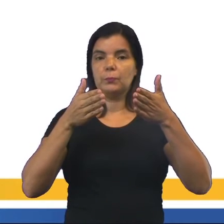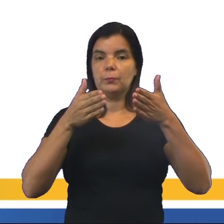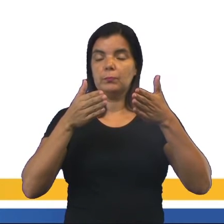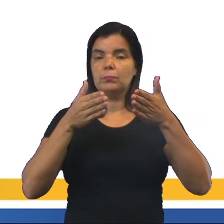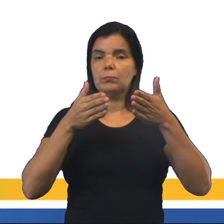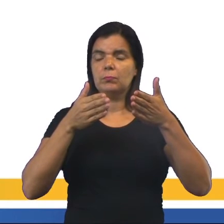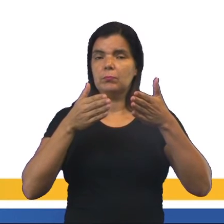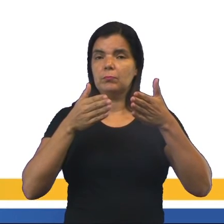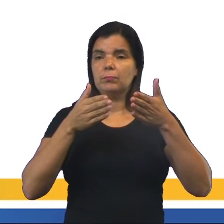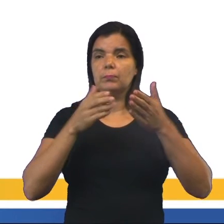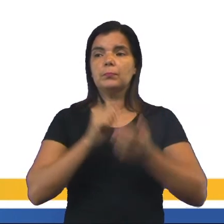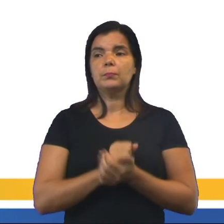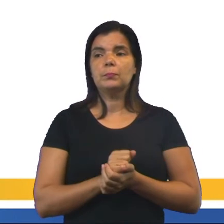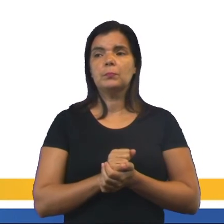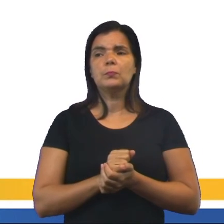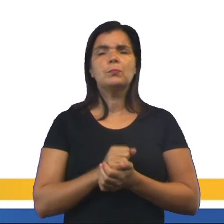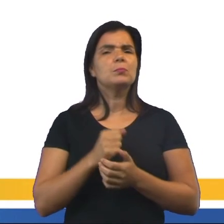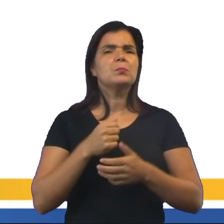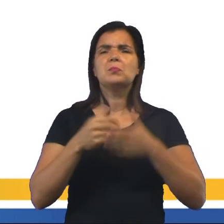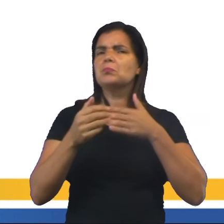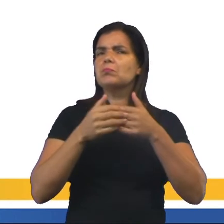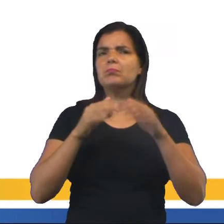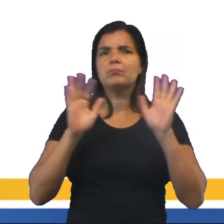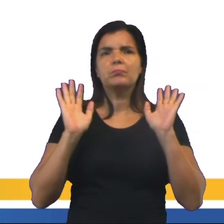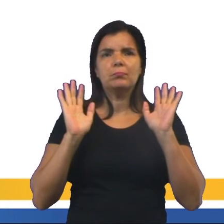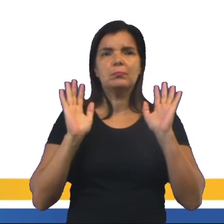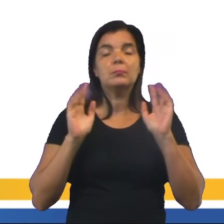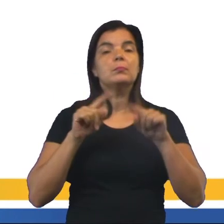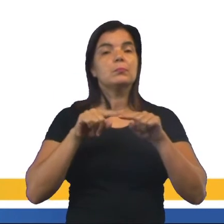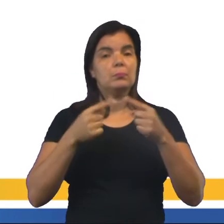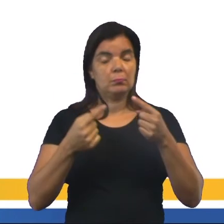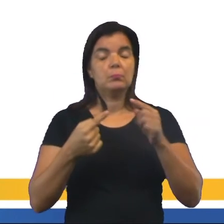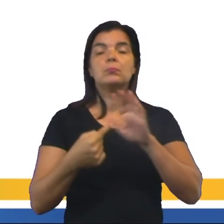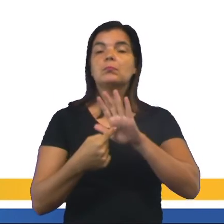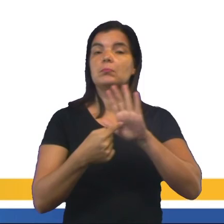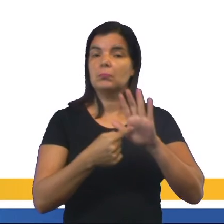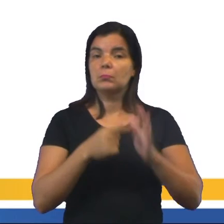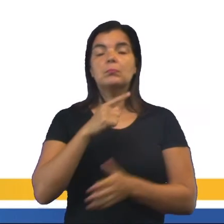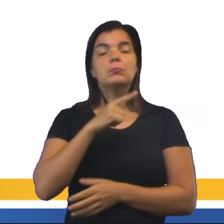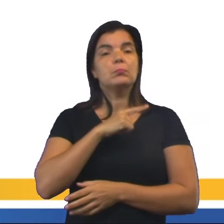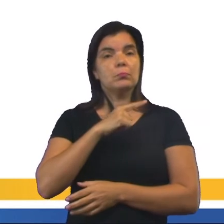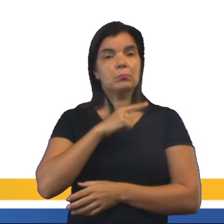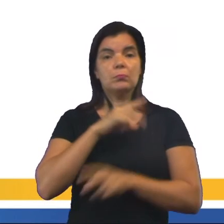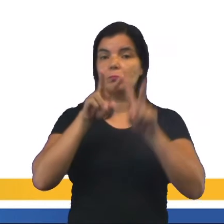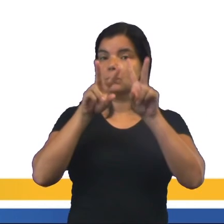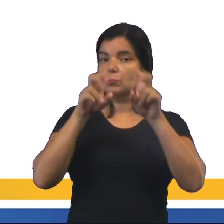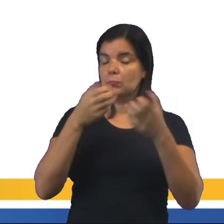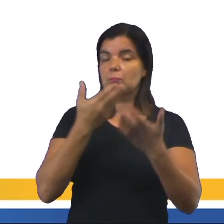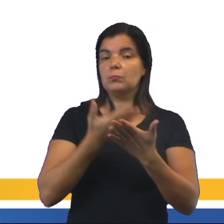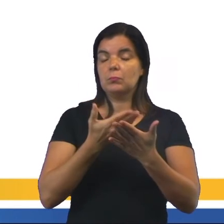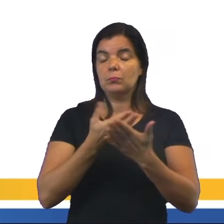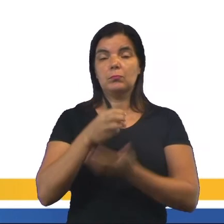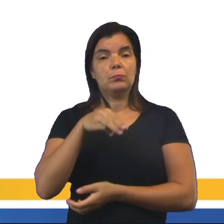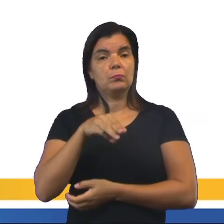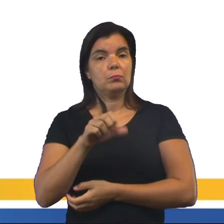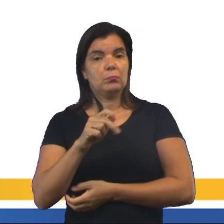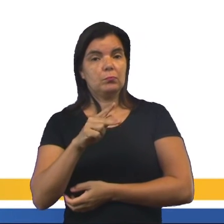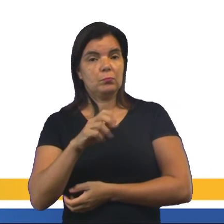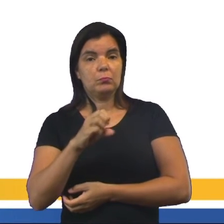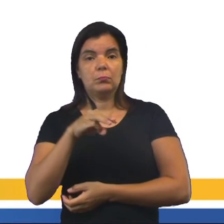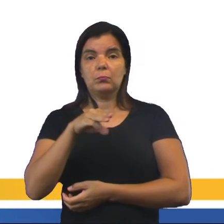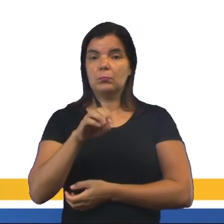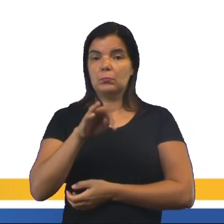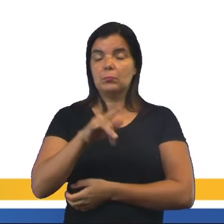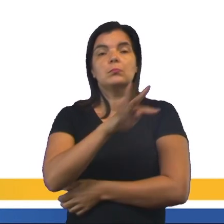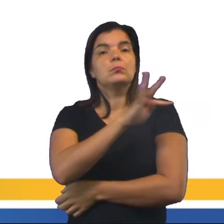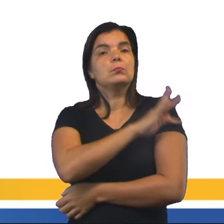dele não é aleatório, tá bom? Aí no centro você vai ter o tema, né, do seu mapa mental.